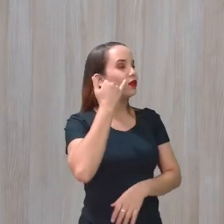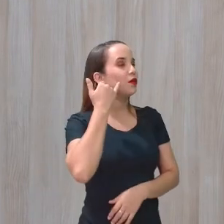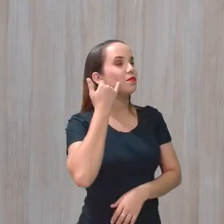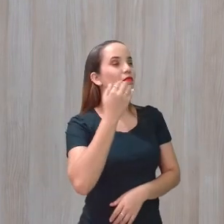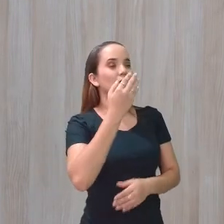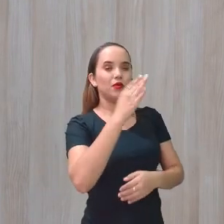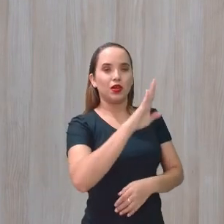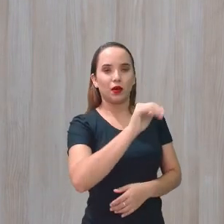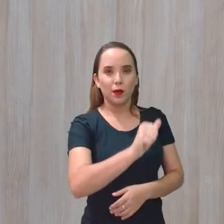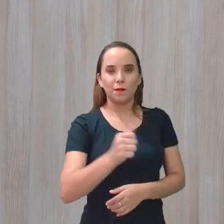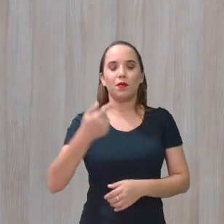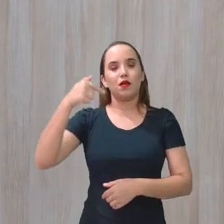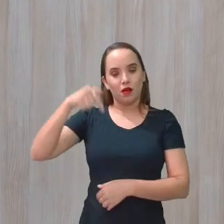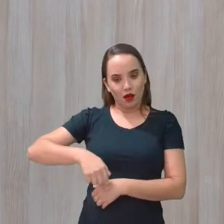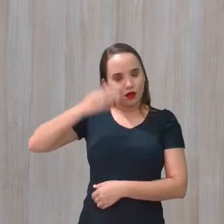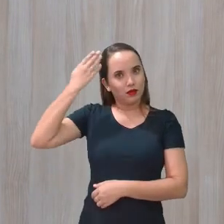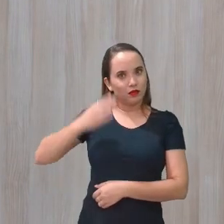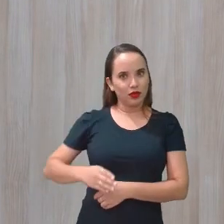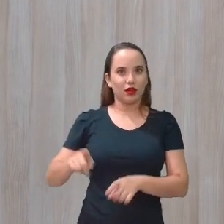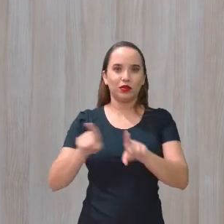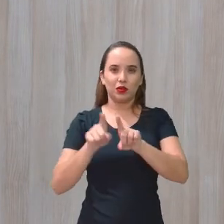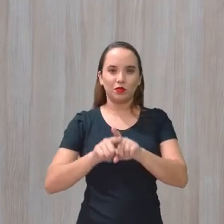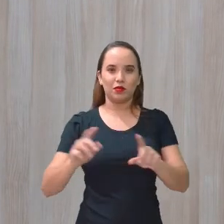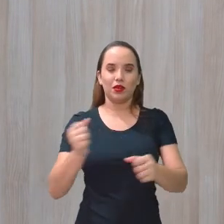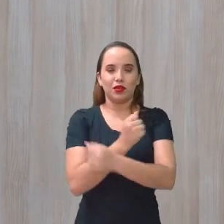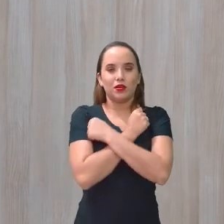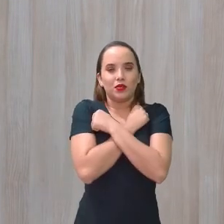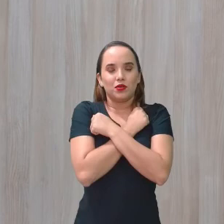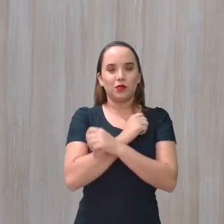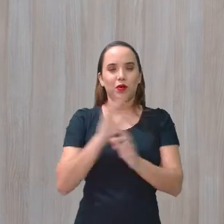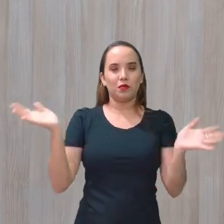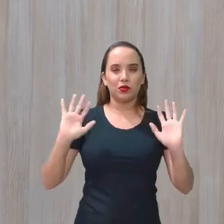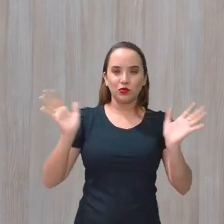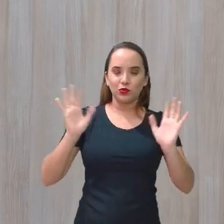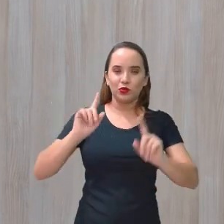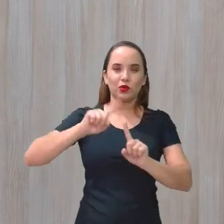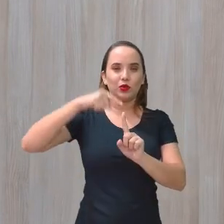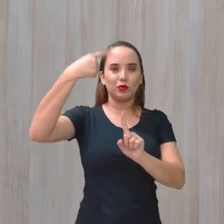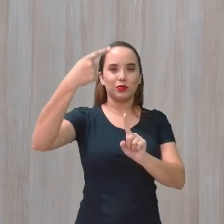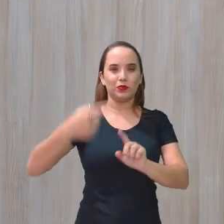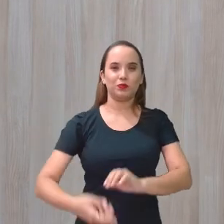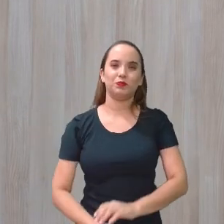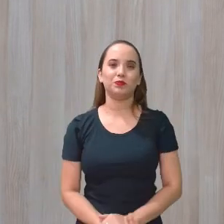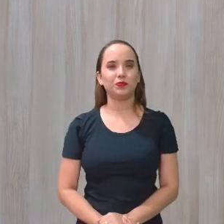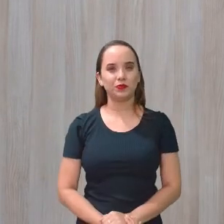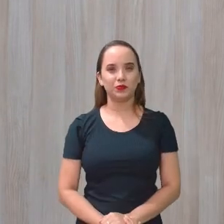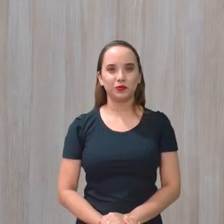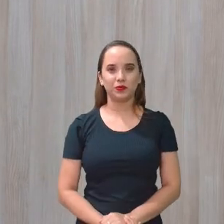técnica, a Brielle que está aqui. E um abração para vocês. Tchau, tchau e até a próxima.